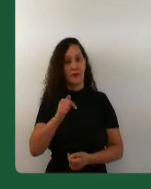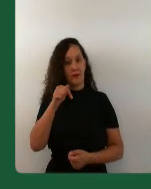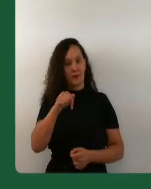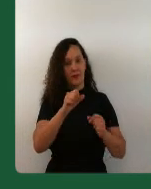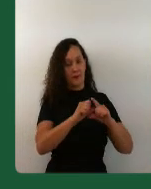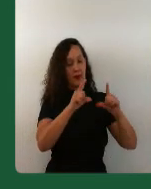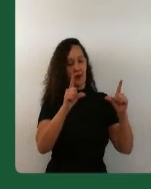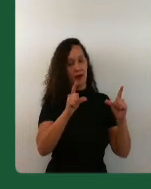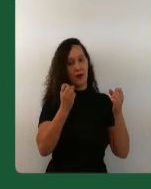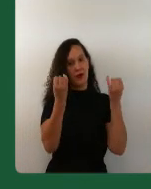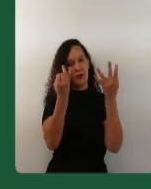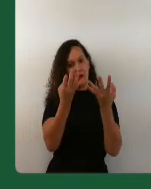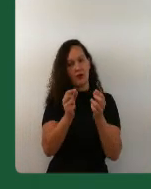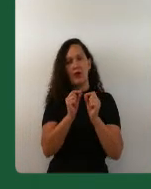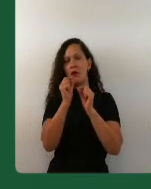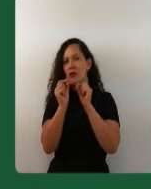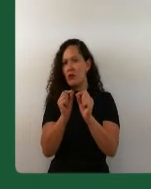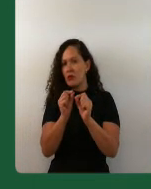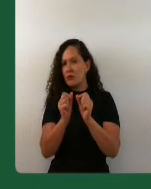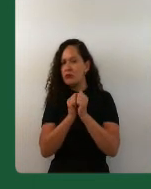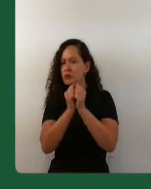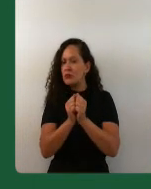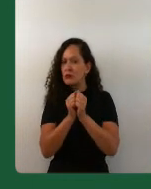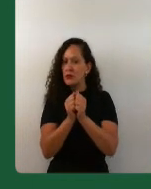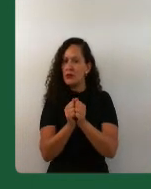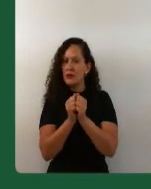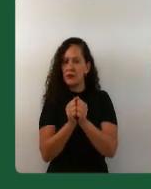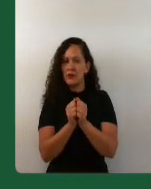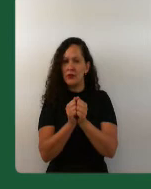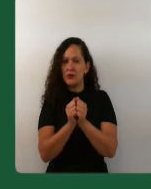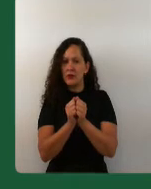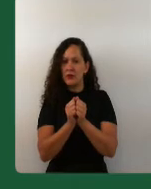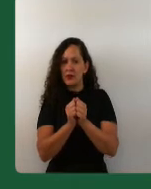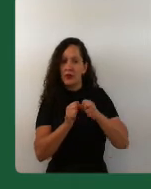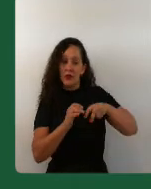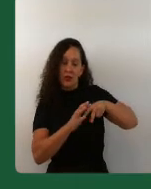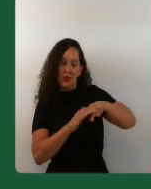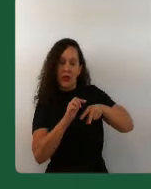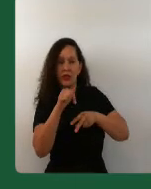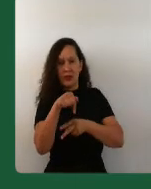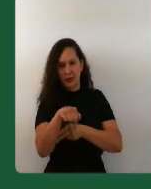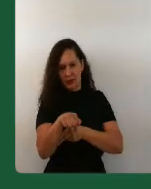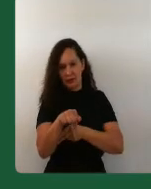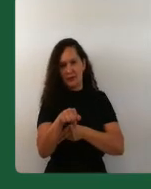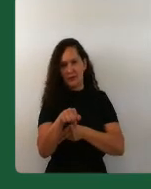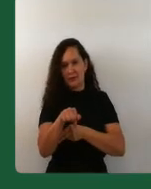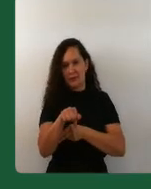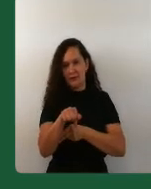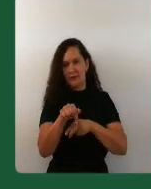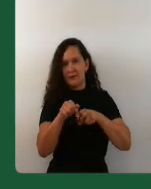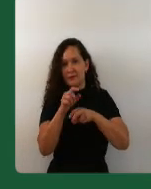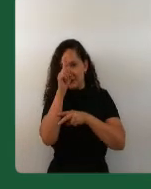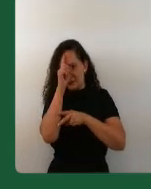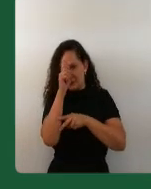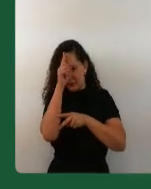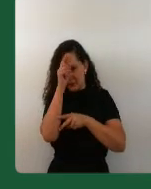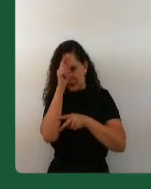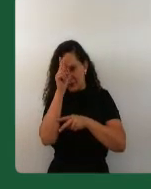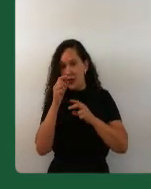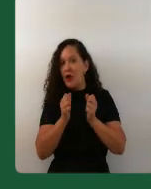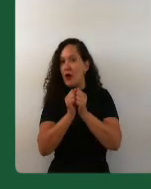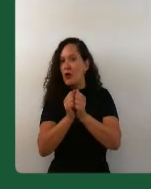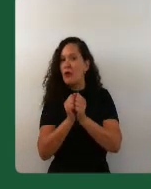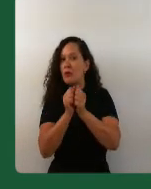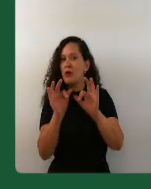Aqui eu vou falar um pouquinho sobre como que é o acompanhamento dos pacientes aqui no hospital. Para o acompanhamento